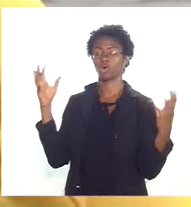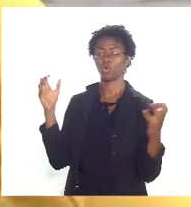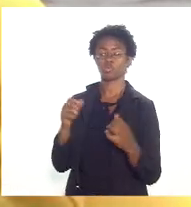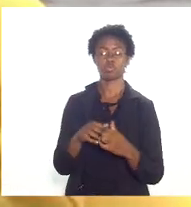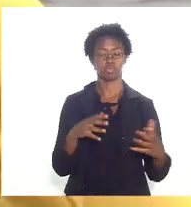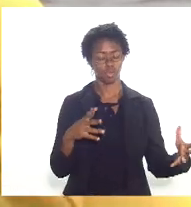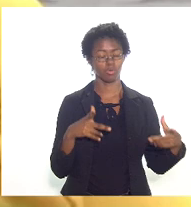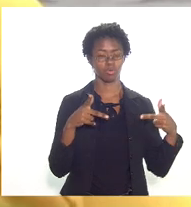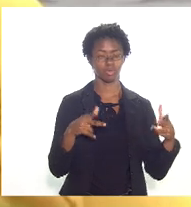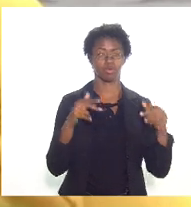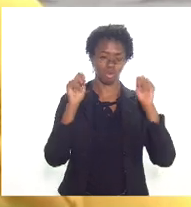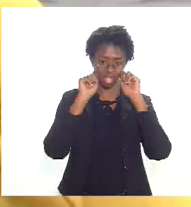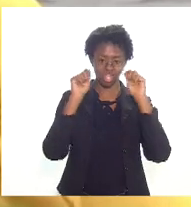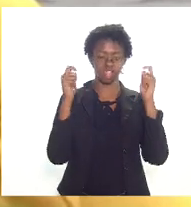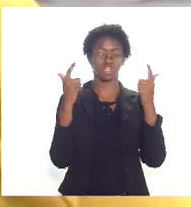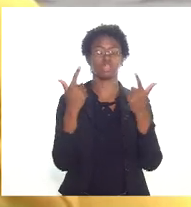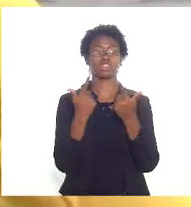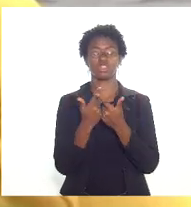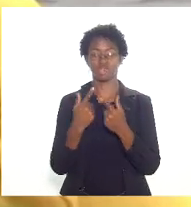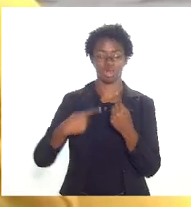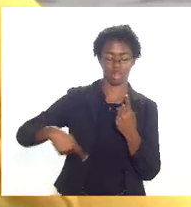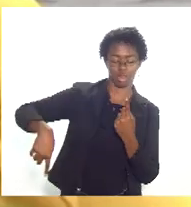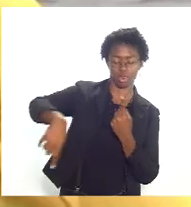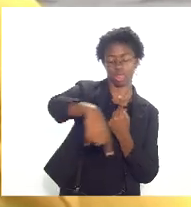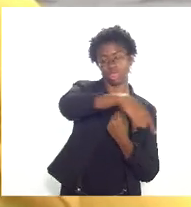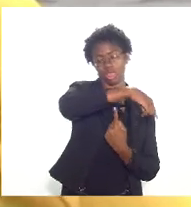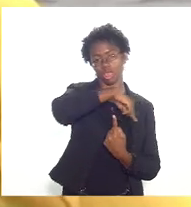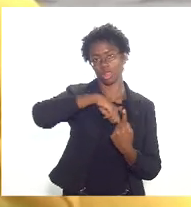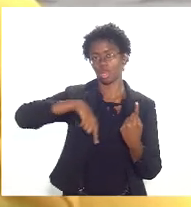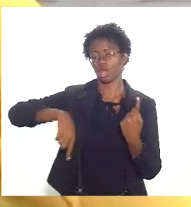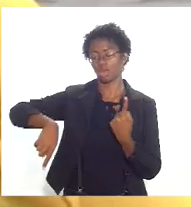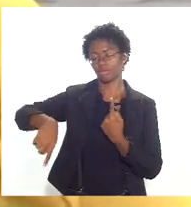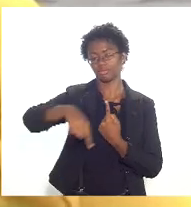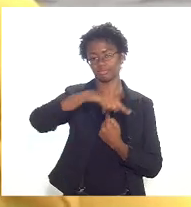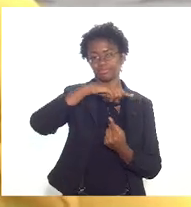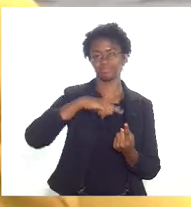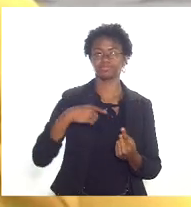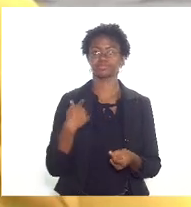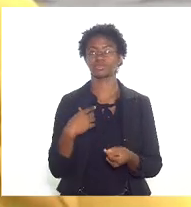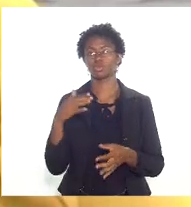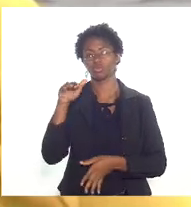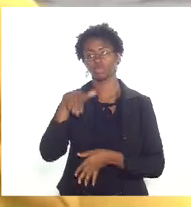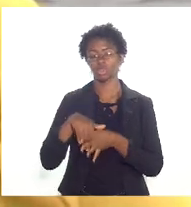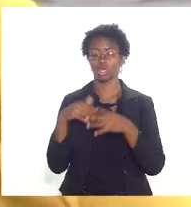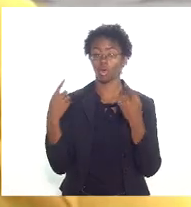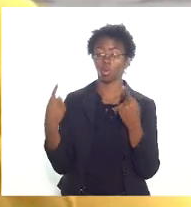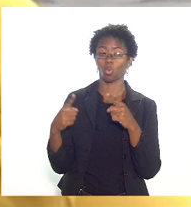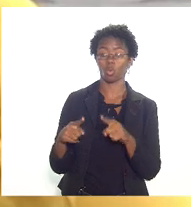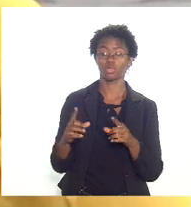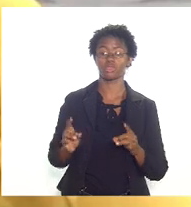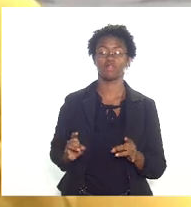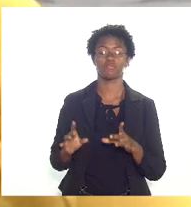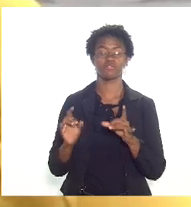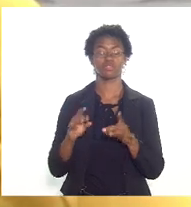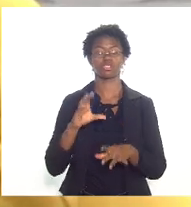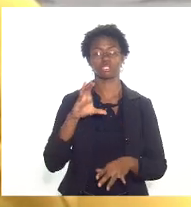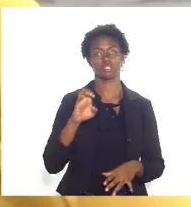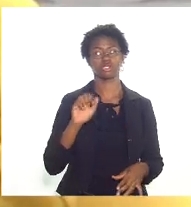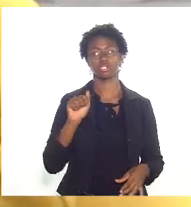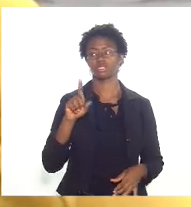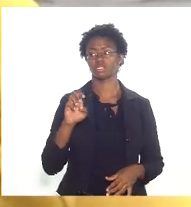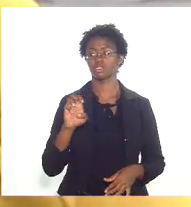a essa Assembleia Legislativa a ser cada quando voltei contra a privatização da Cedae e